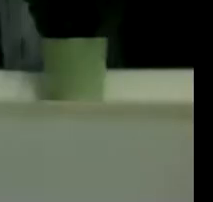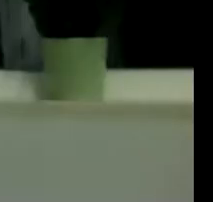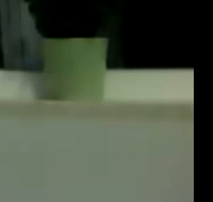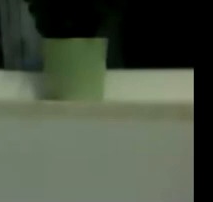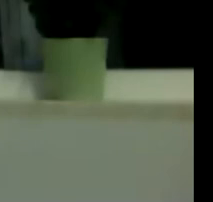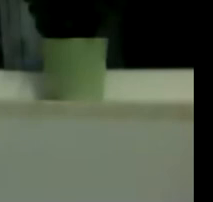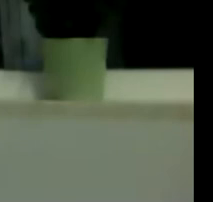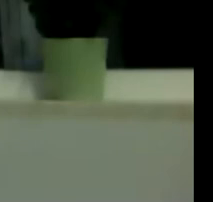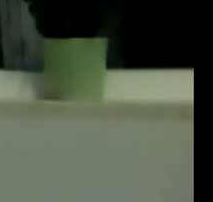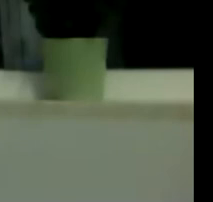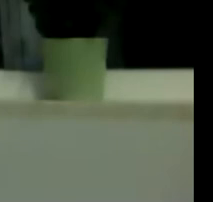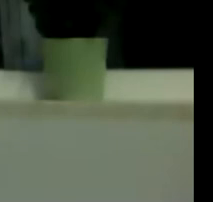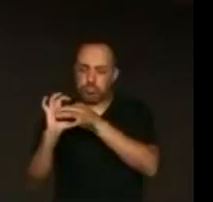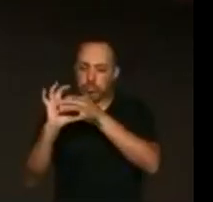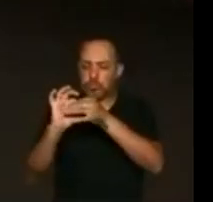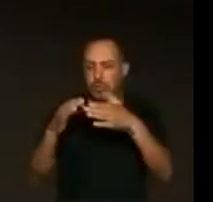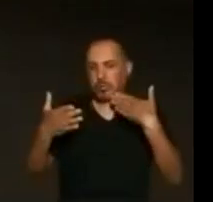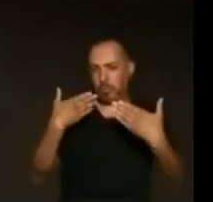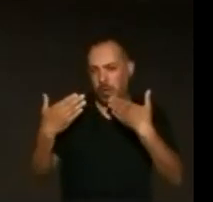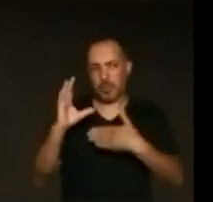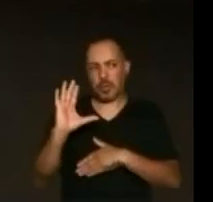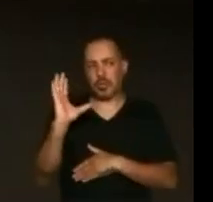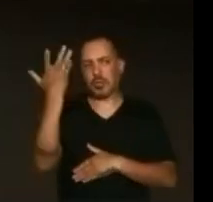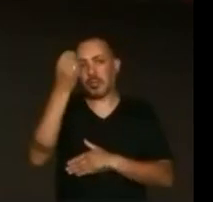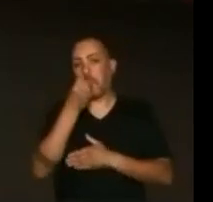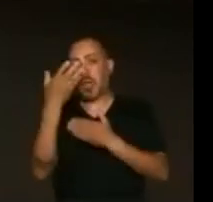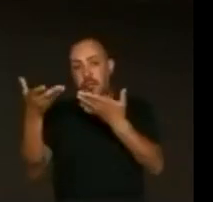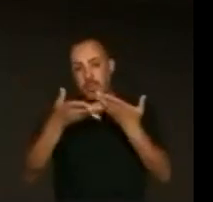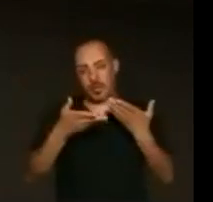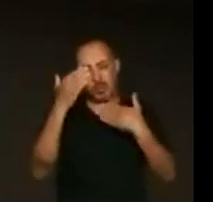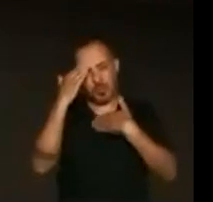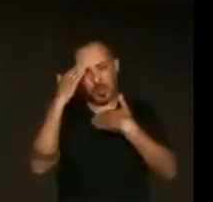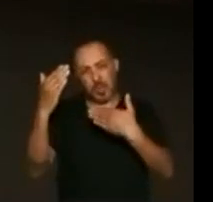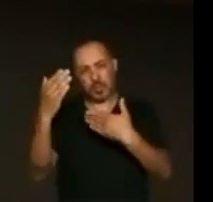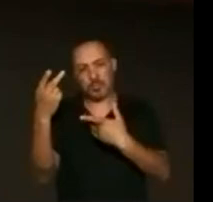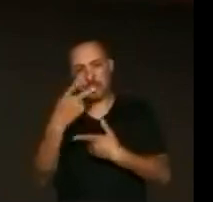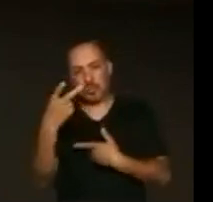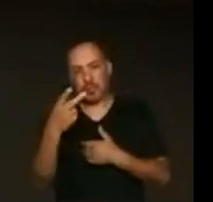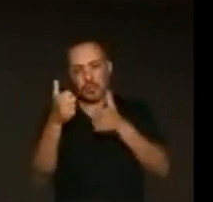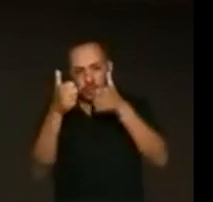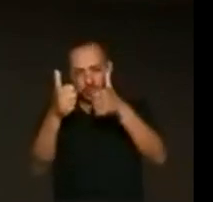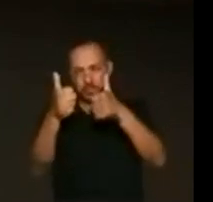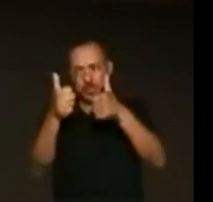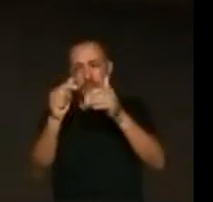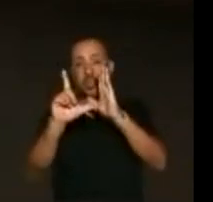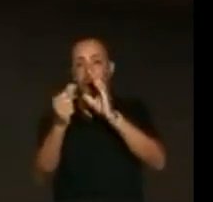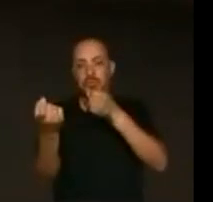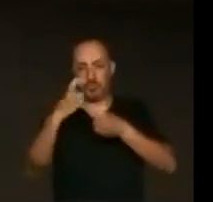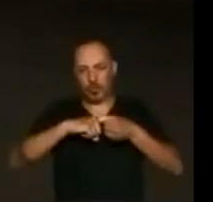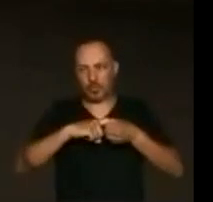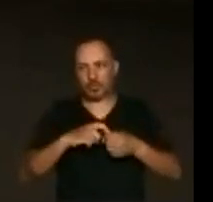dele e de todo o contexto desse papo aí que vai rolar agora. Bem-vindos, obrigado pela presença dos dois aí e vou deixar com vocês, tá bom? Daqui a pouquinho eu